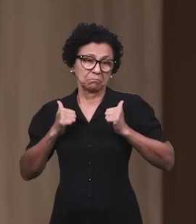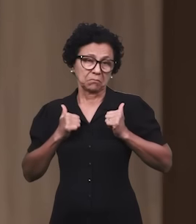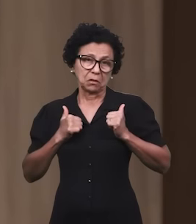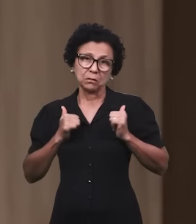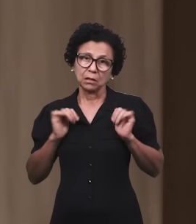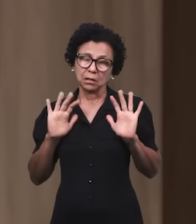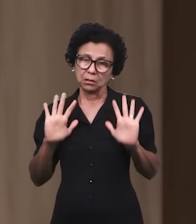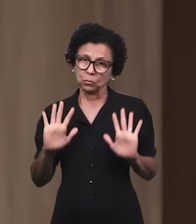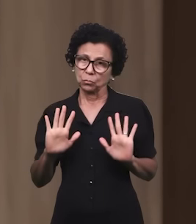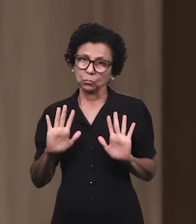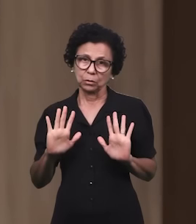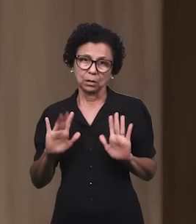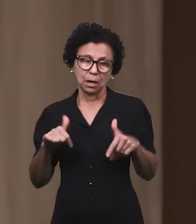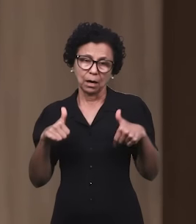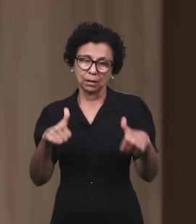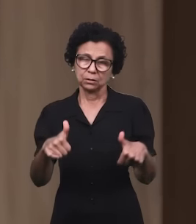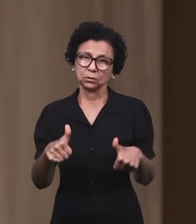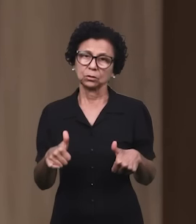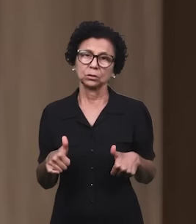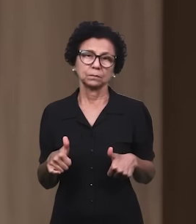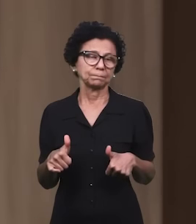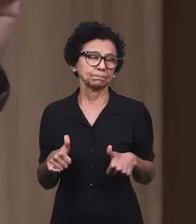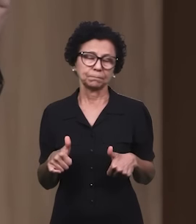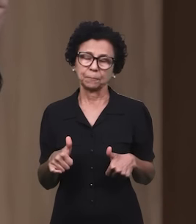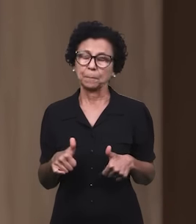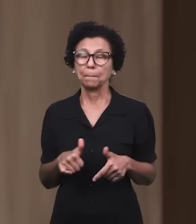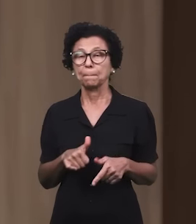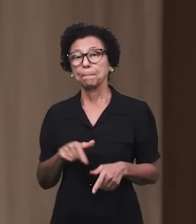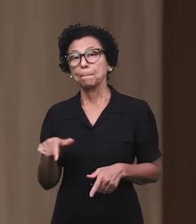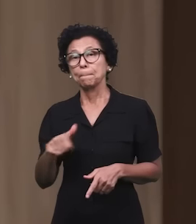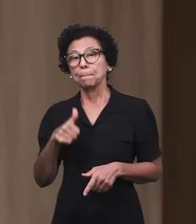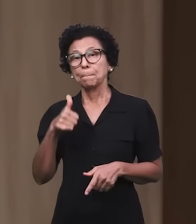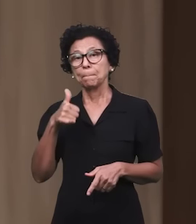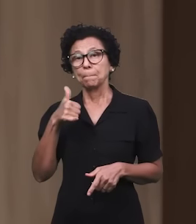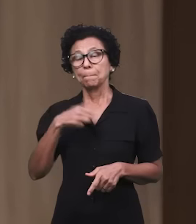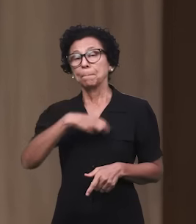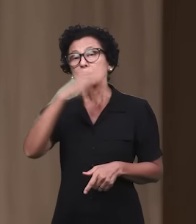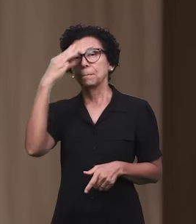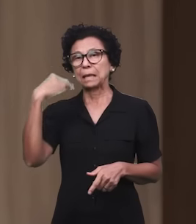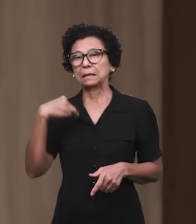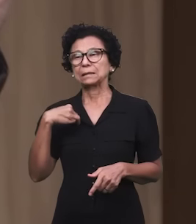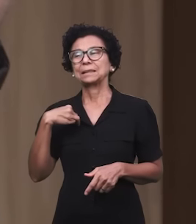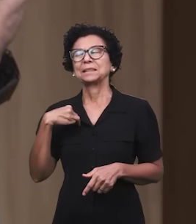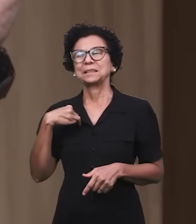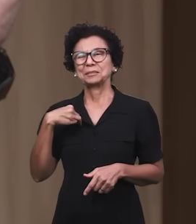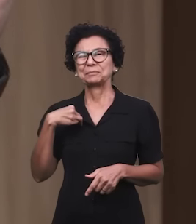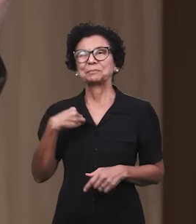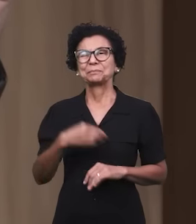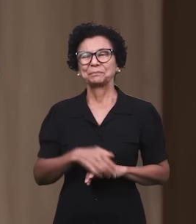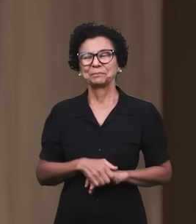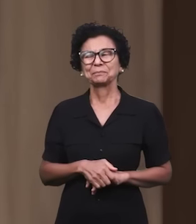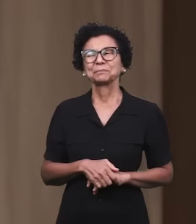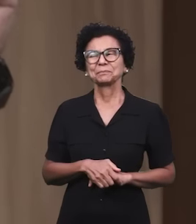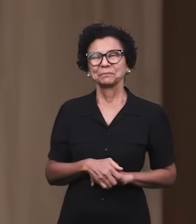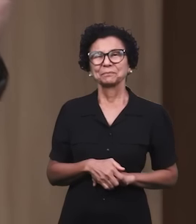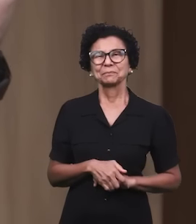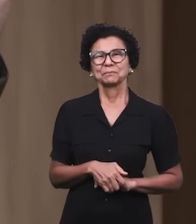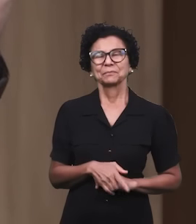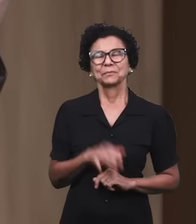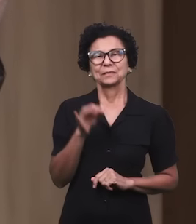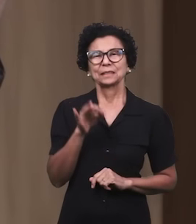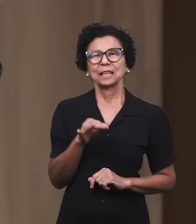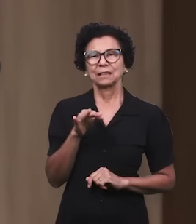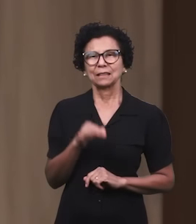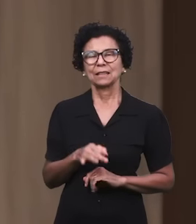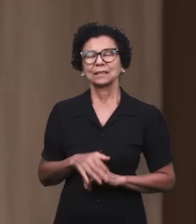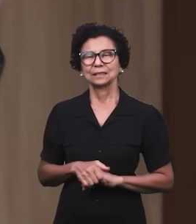festa, mas ela sabia ela tinha em si mesma a convicção da